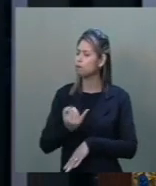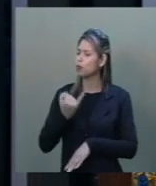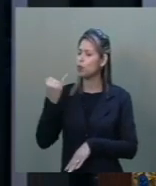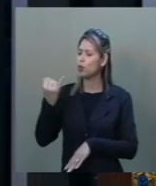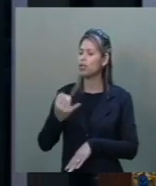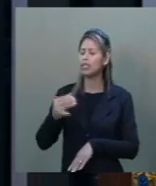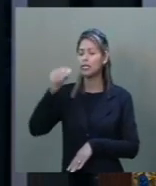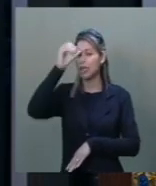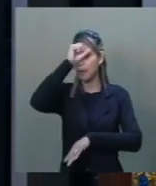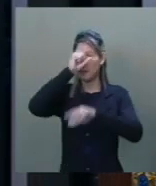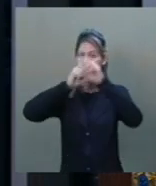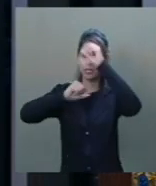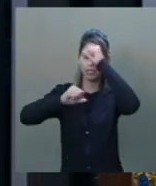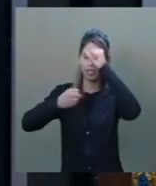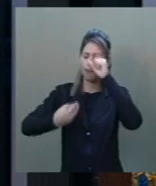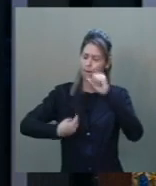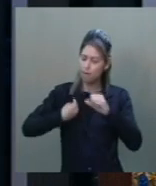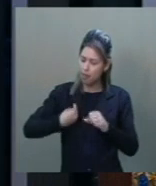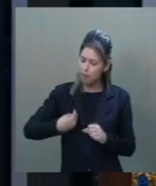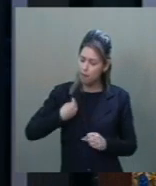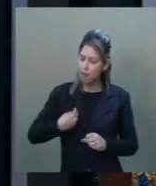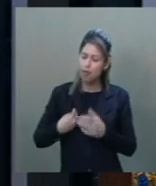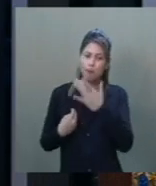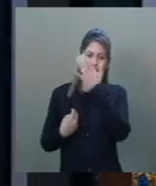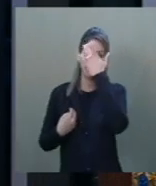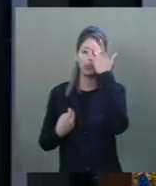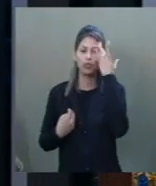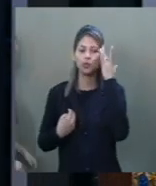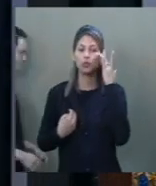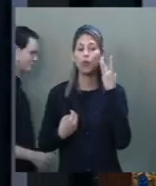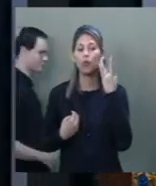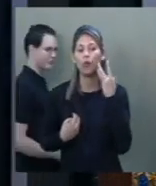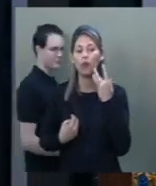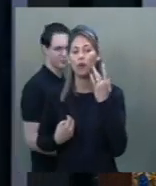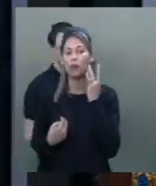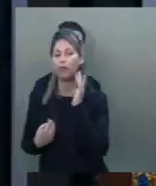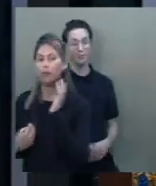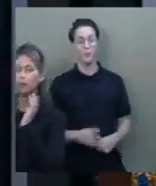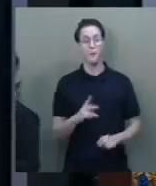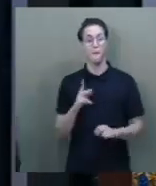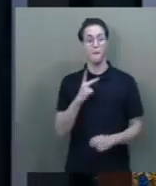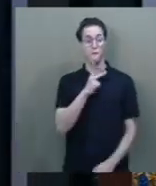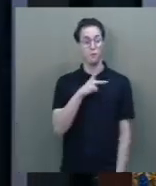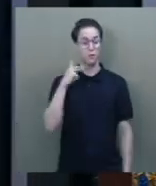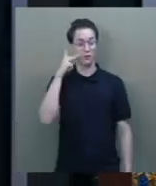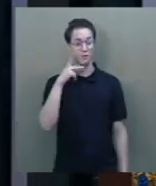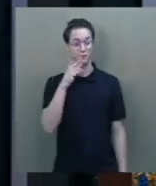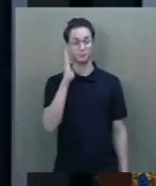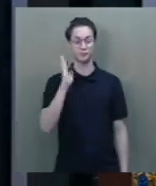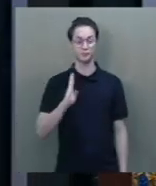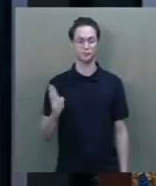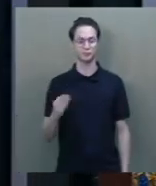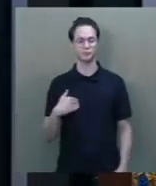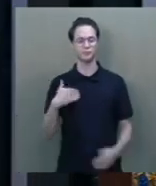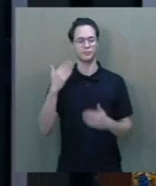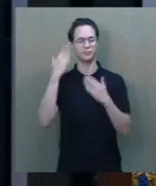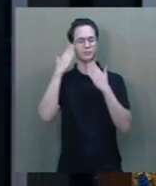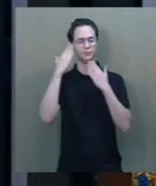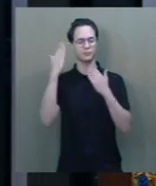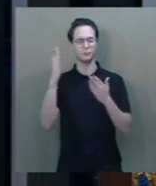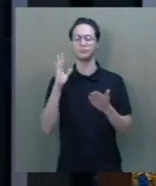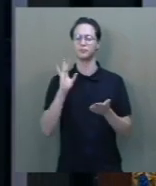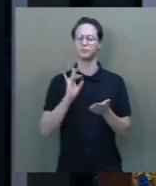de convivência com algumas das maiores cabeças do mundo político brasileiro. Eu agradeço sinceramente